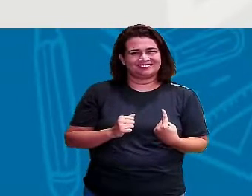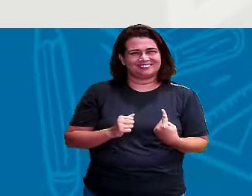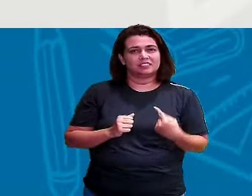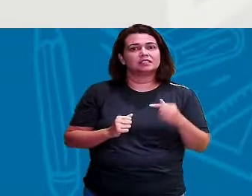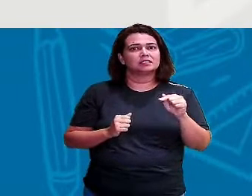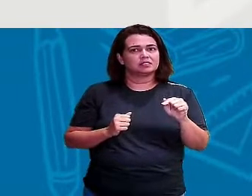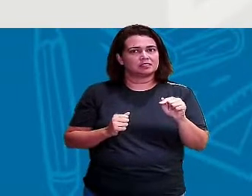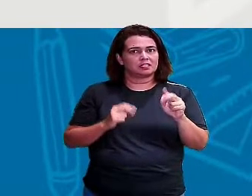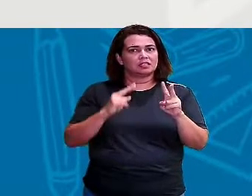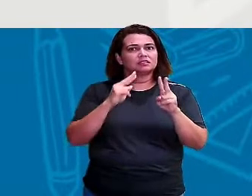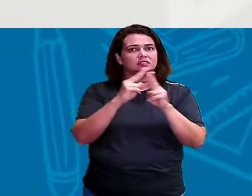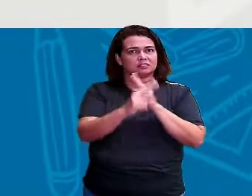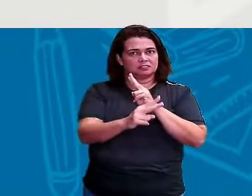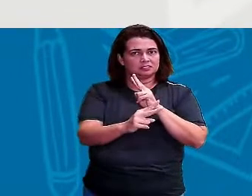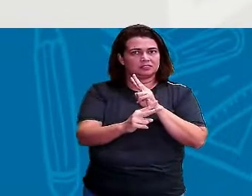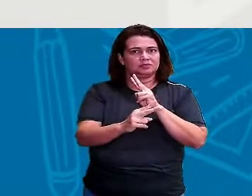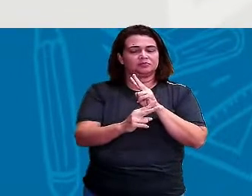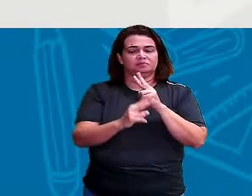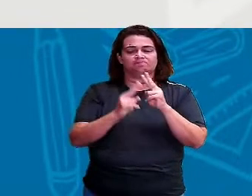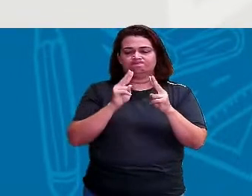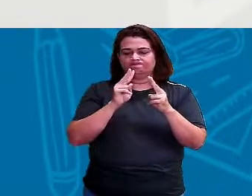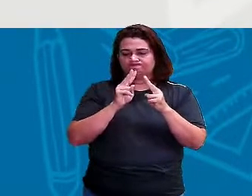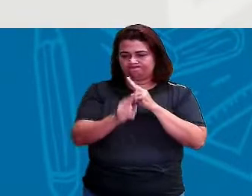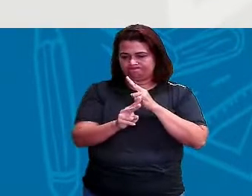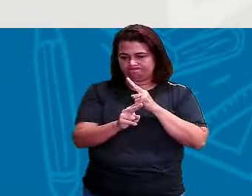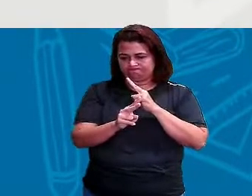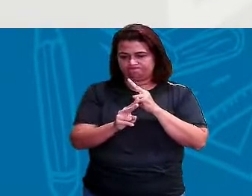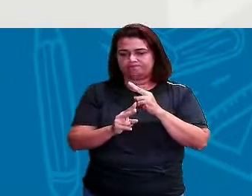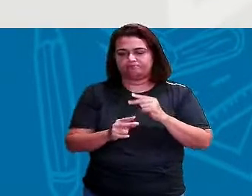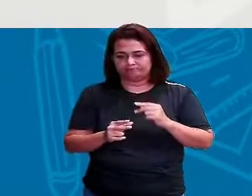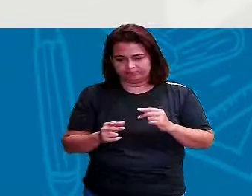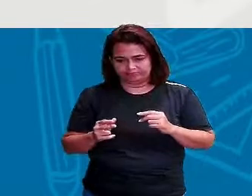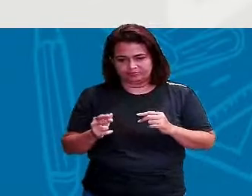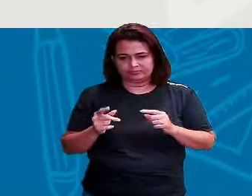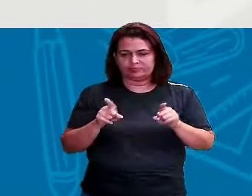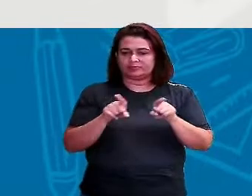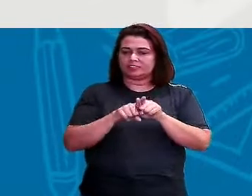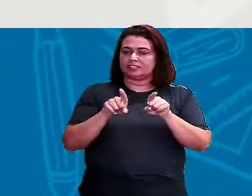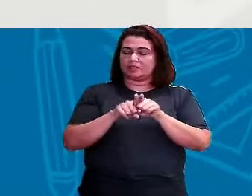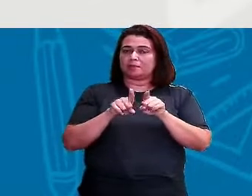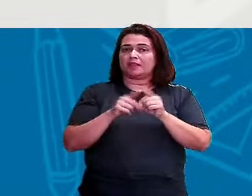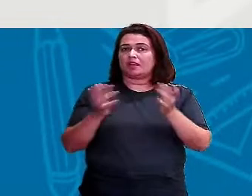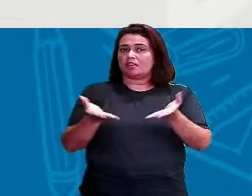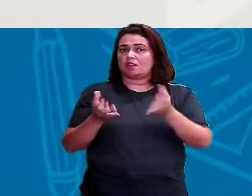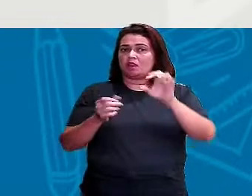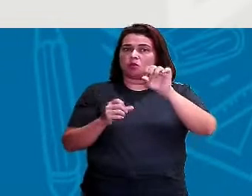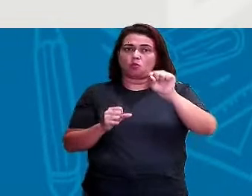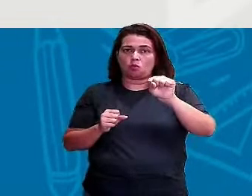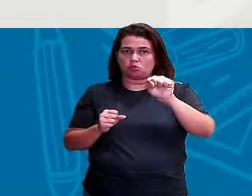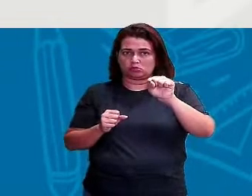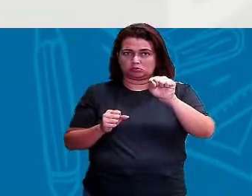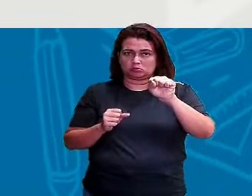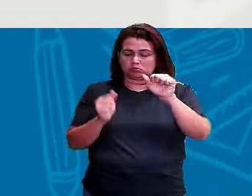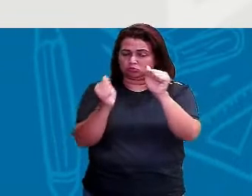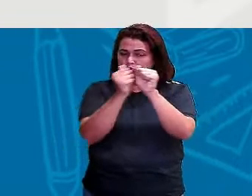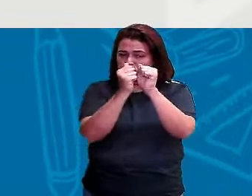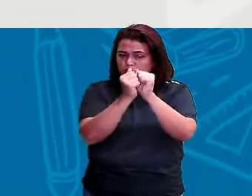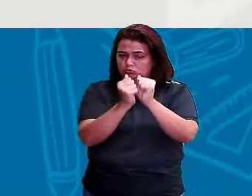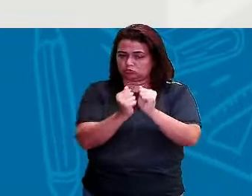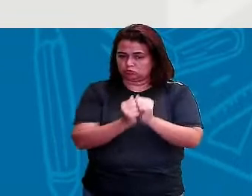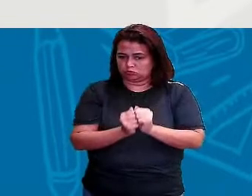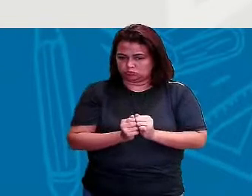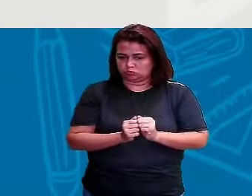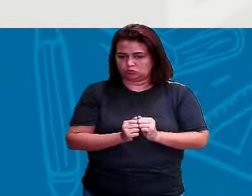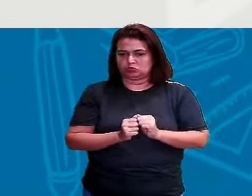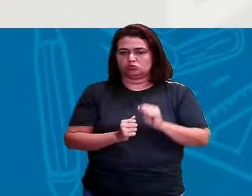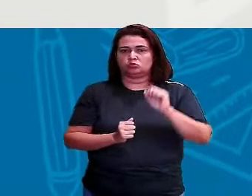um número ímpar, tá certo? A mesma coisa a gente vai fazer com o número 8.